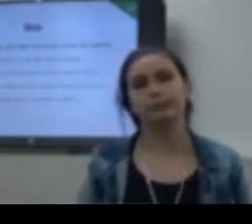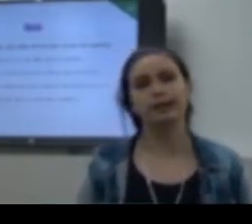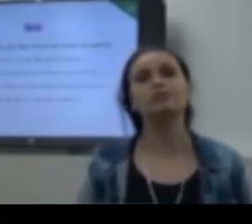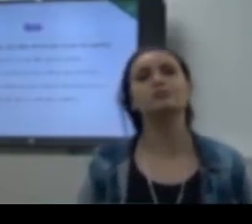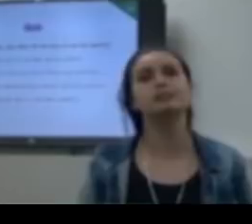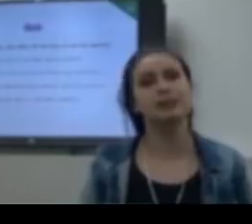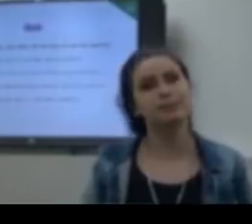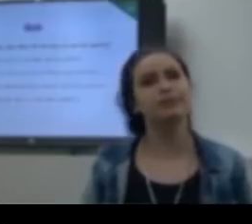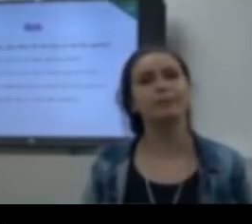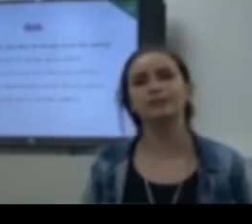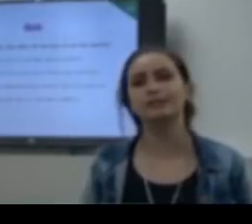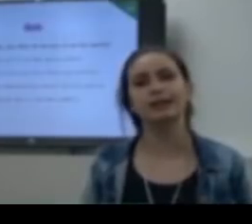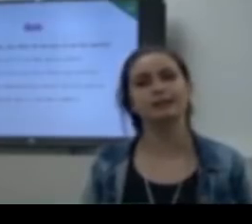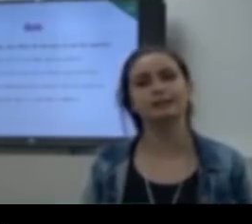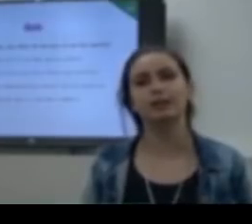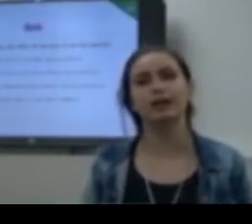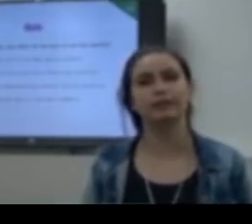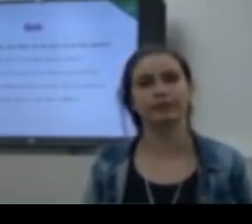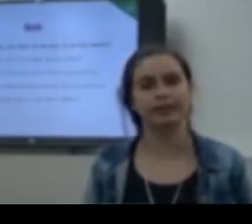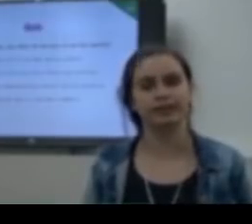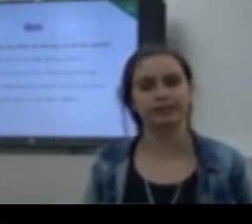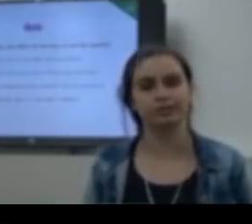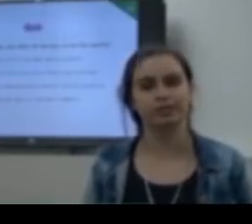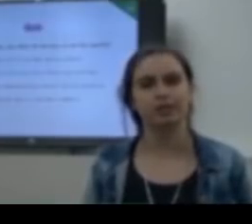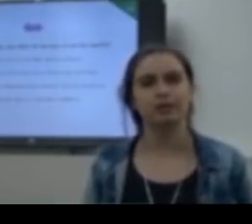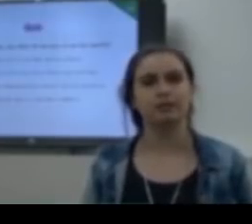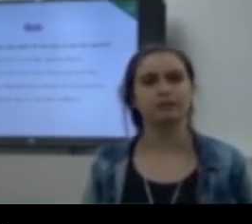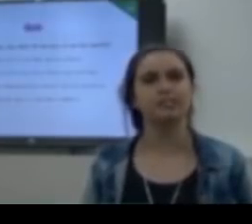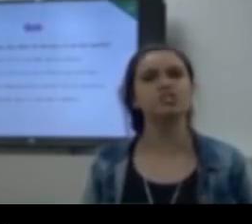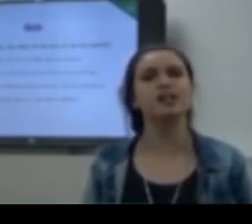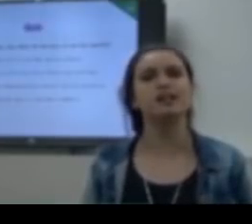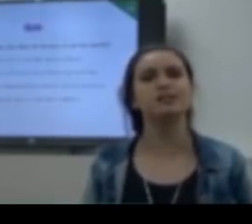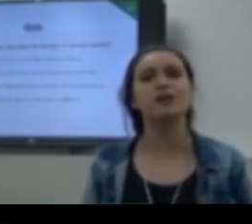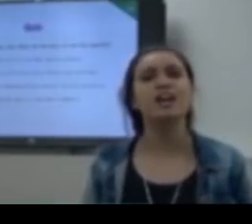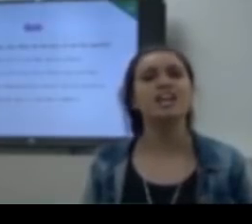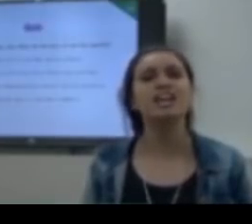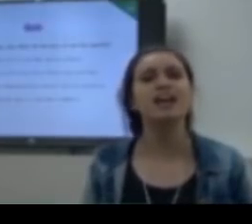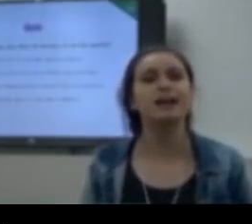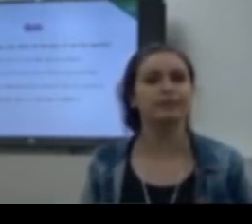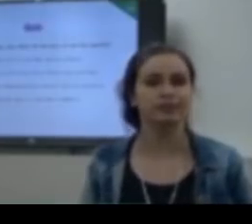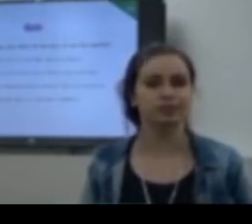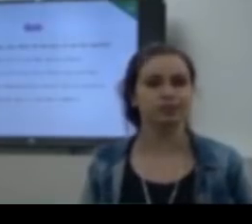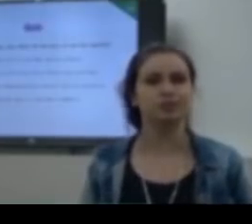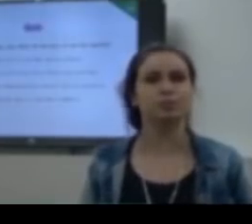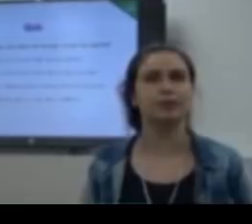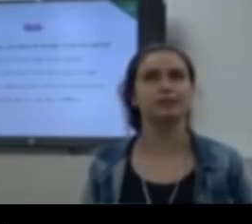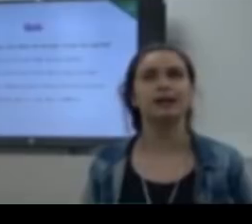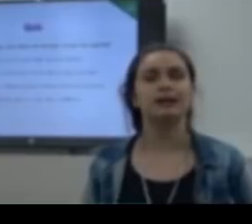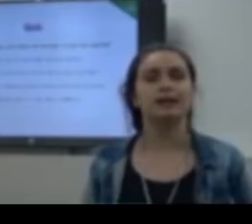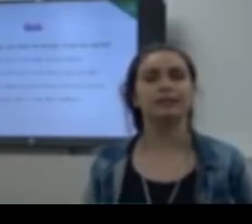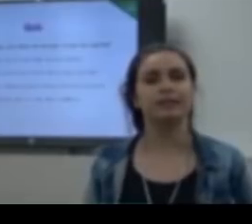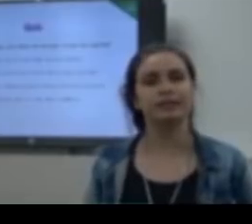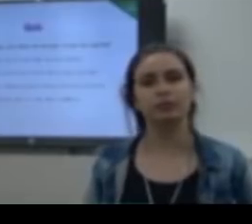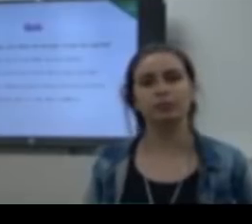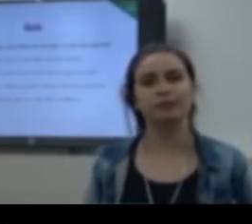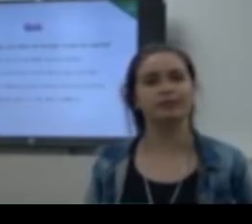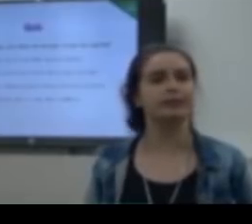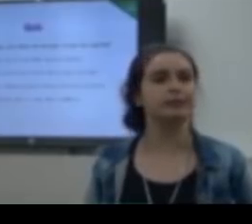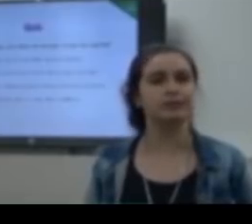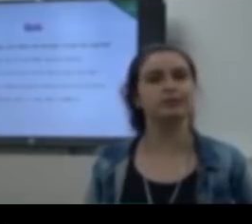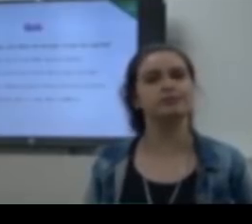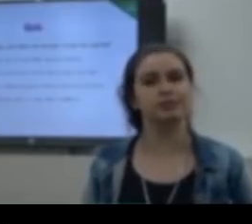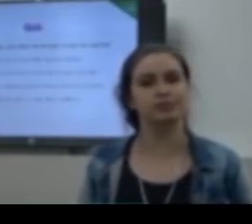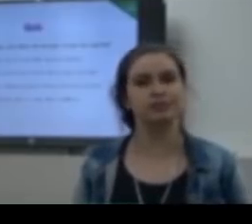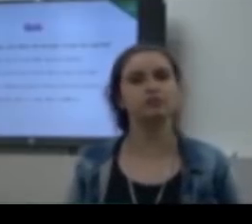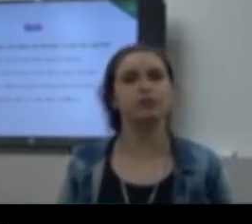domínio morfoclimático sempre vai apresentar relação relevante. Não existe relação irrelevante quando a gente pensa na vida, quando pensa